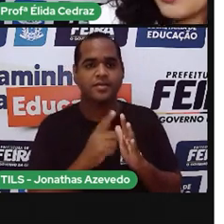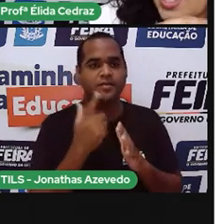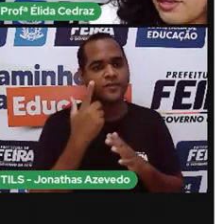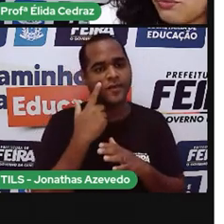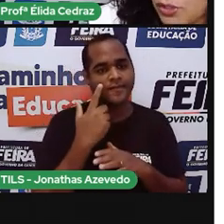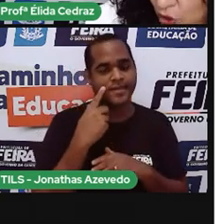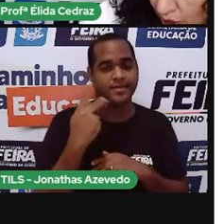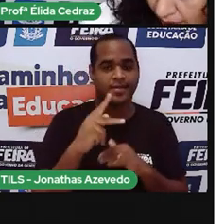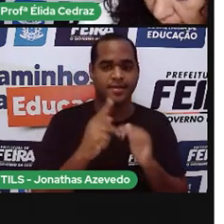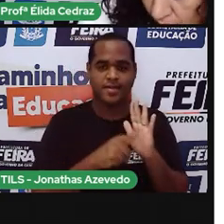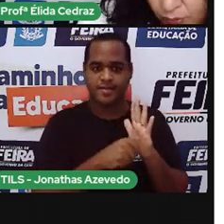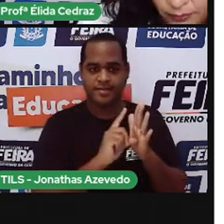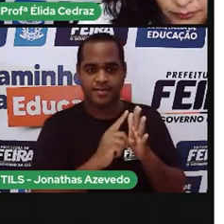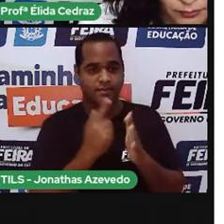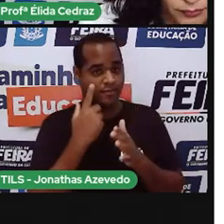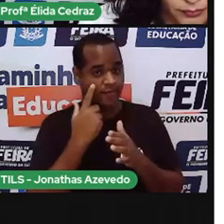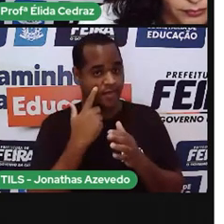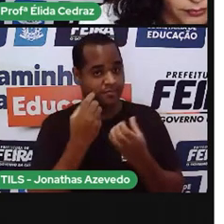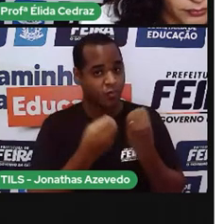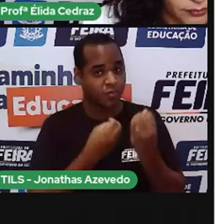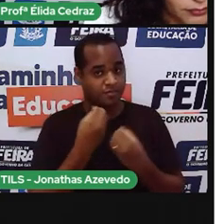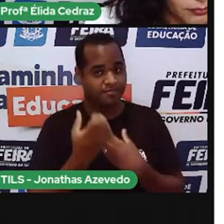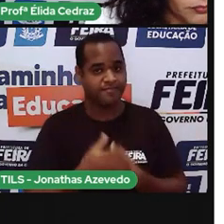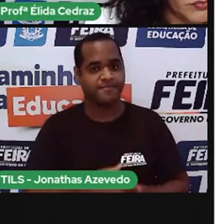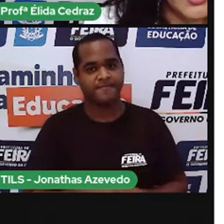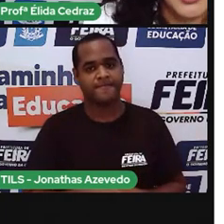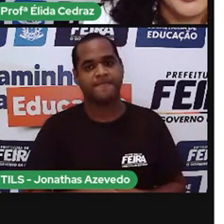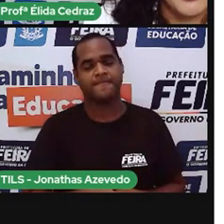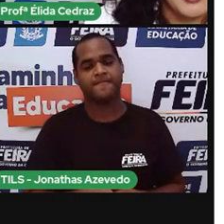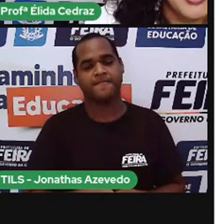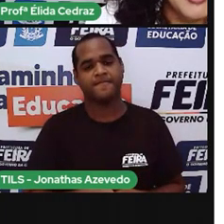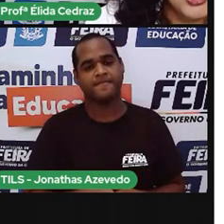ver o que é que foi destacado.